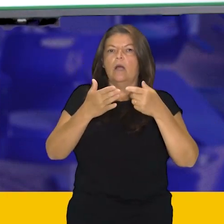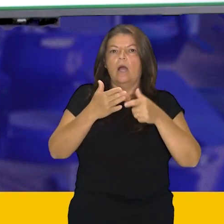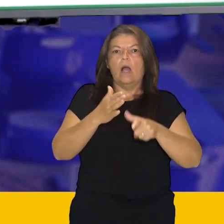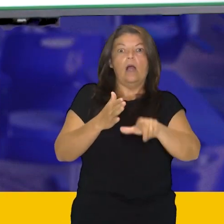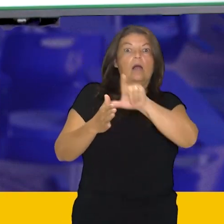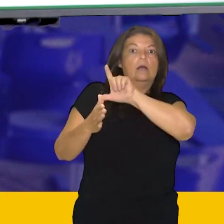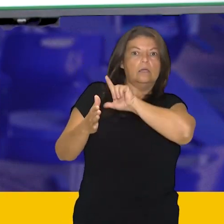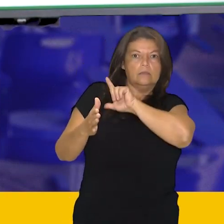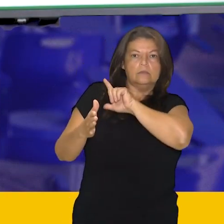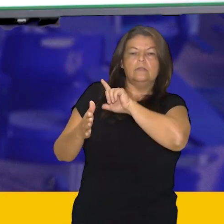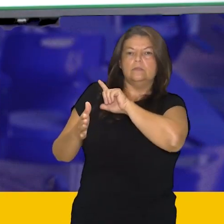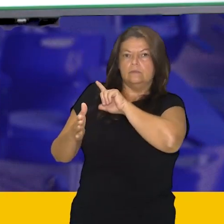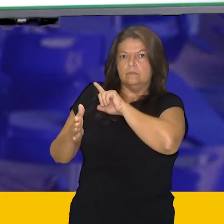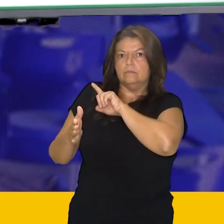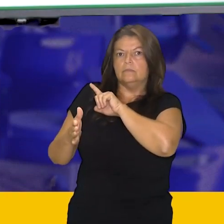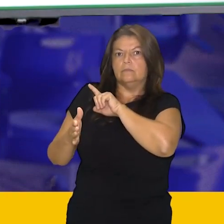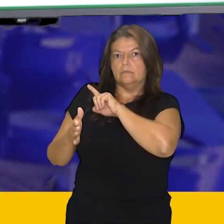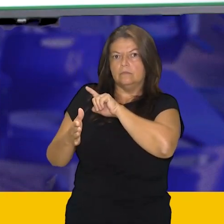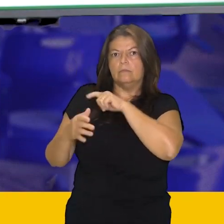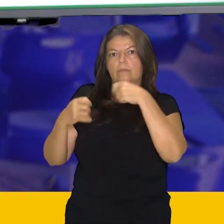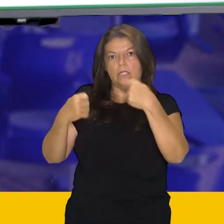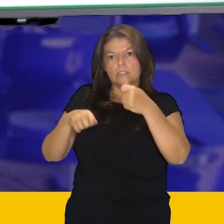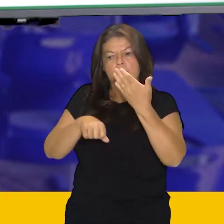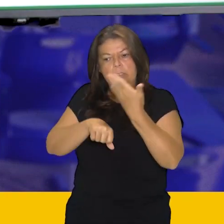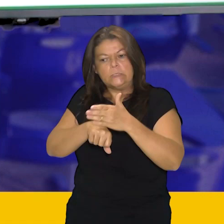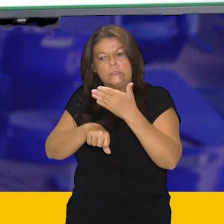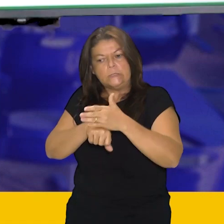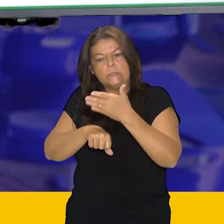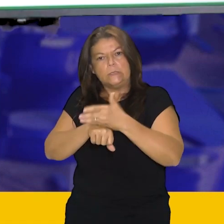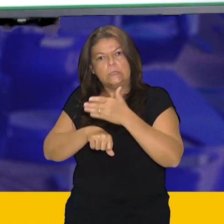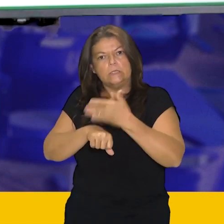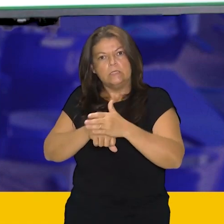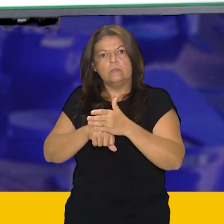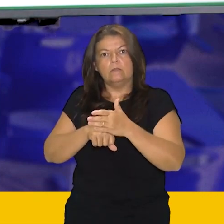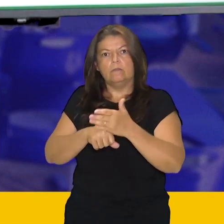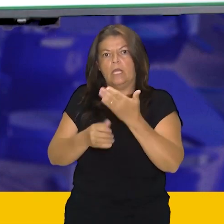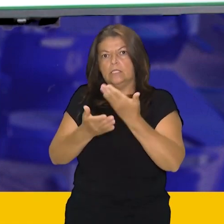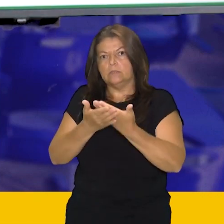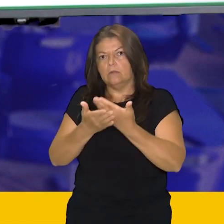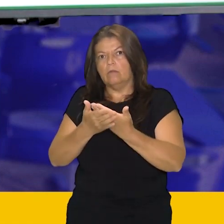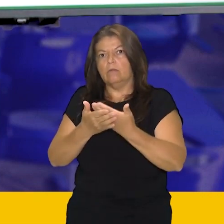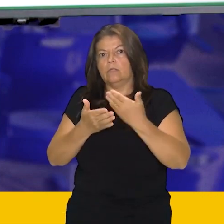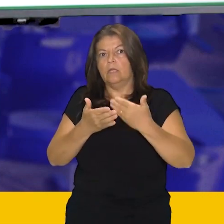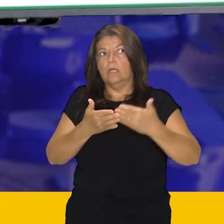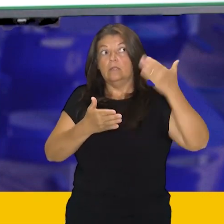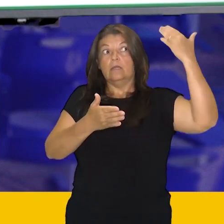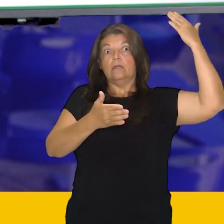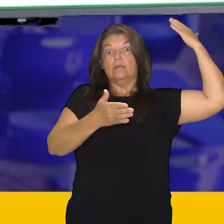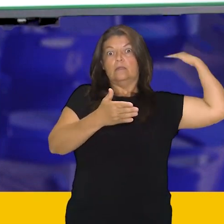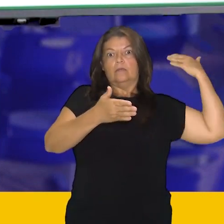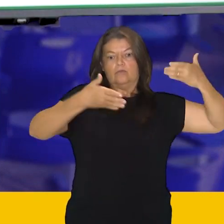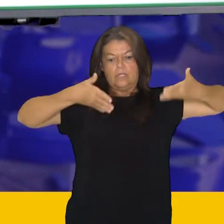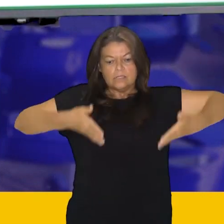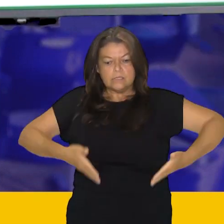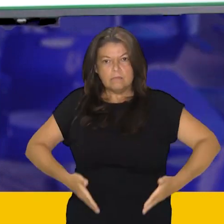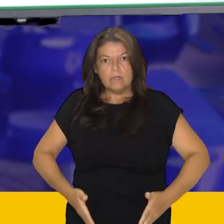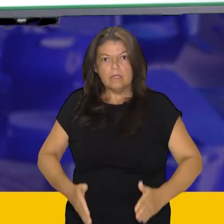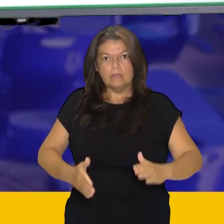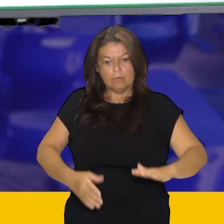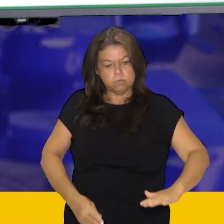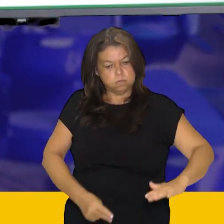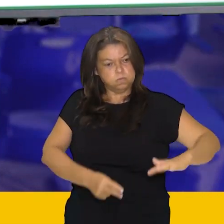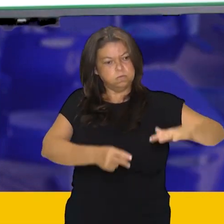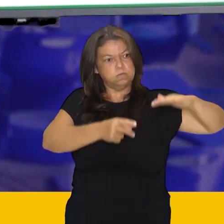a gramática que você já adquiriu desde seu nascimento até hoje de uma